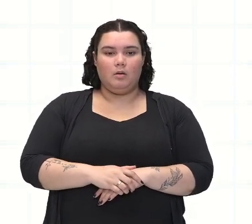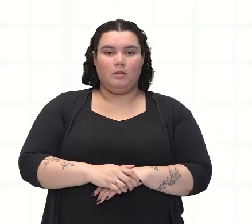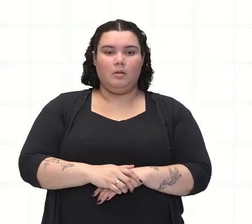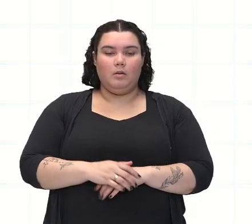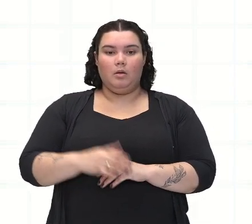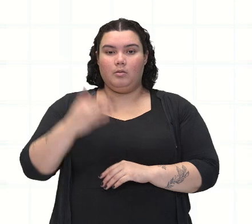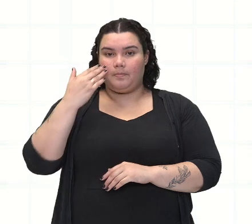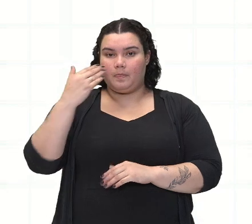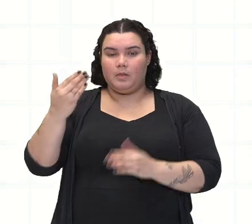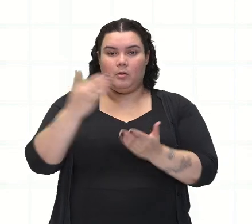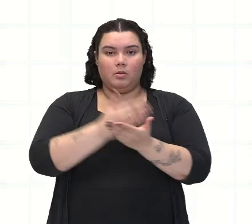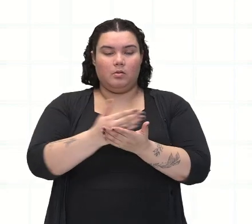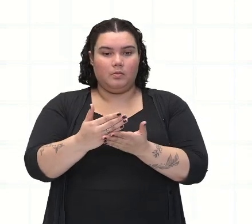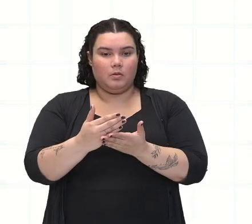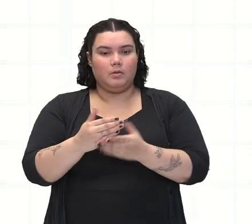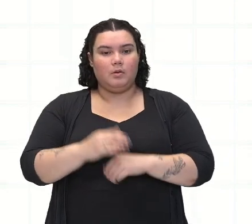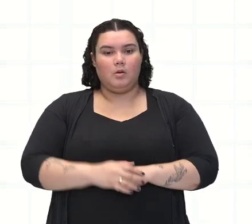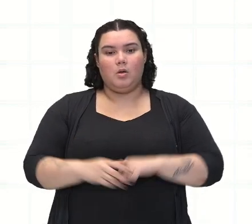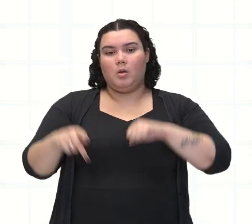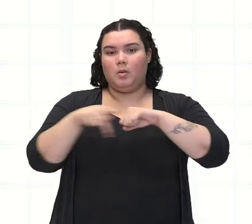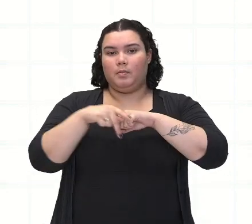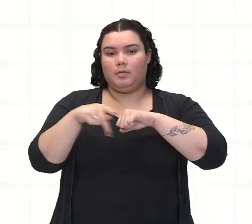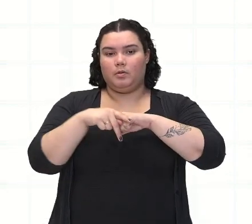Começando aí pelo pronome